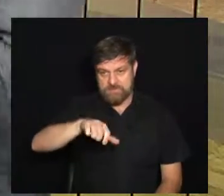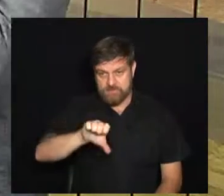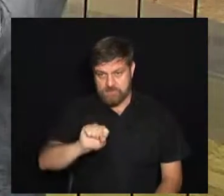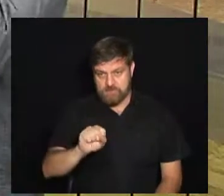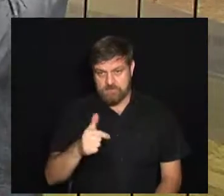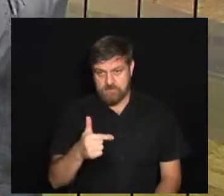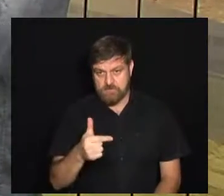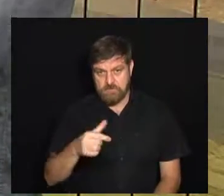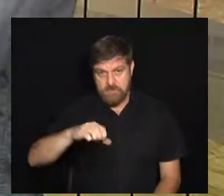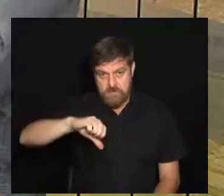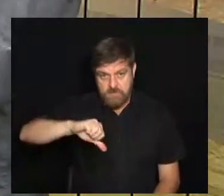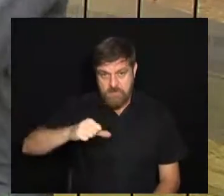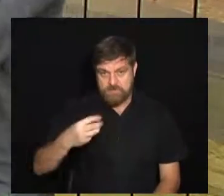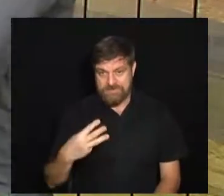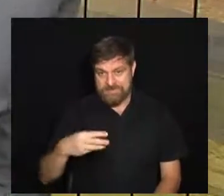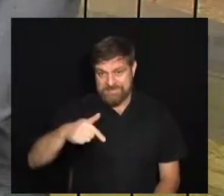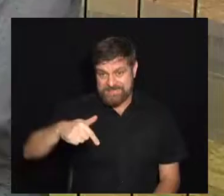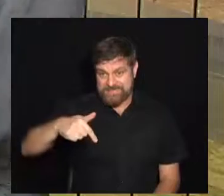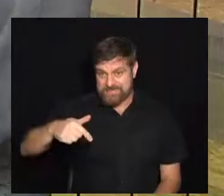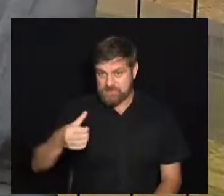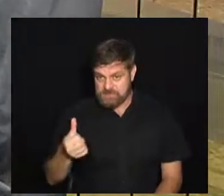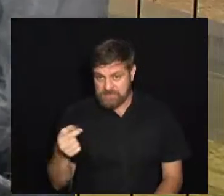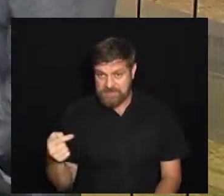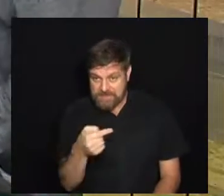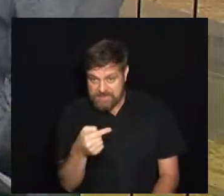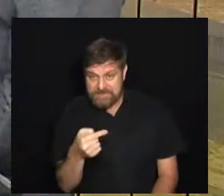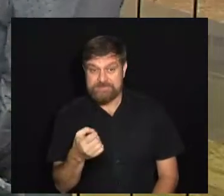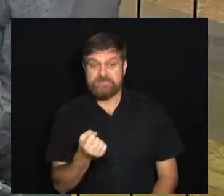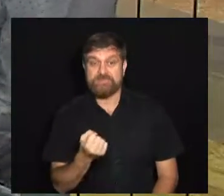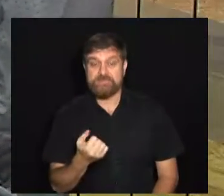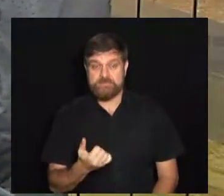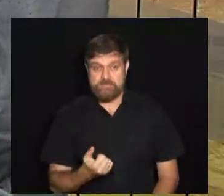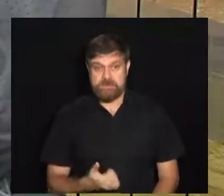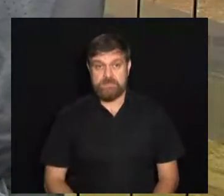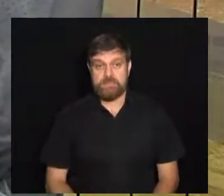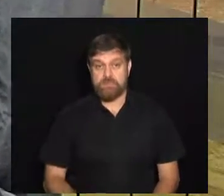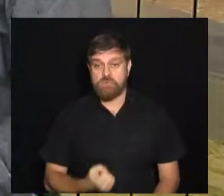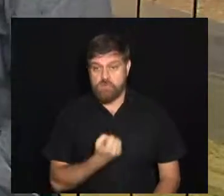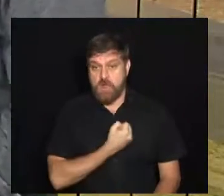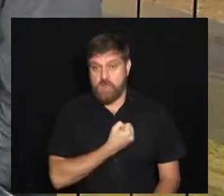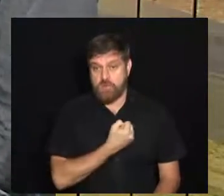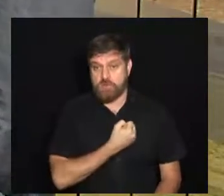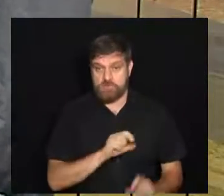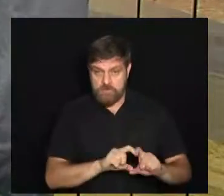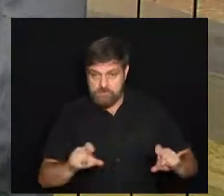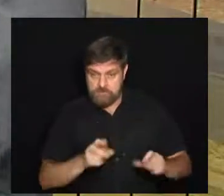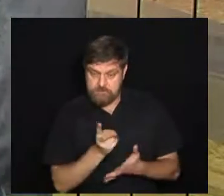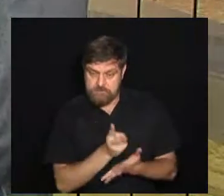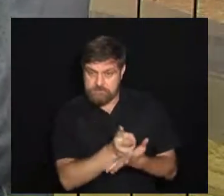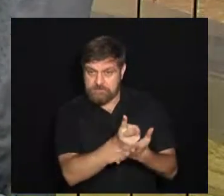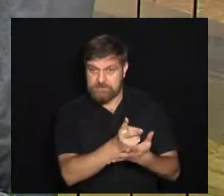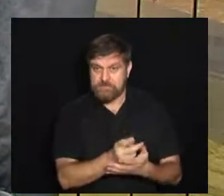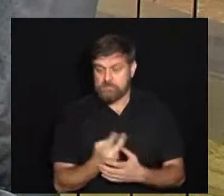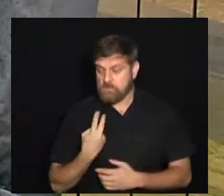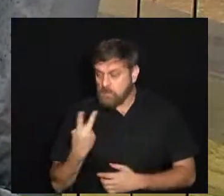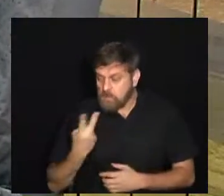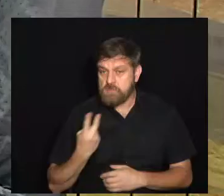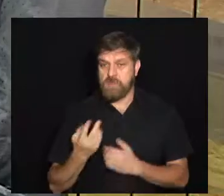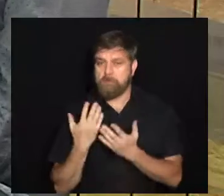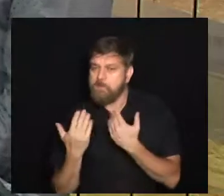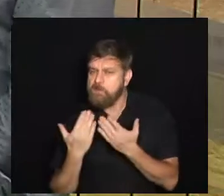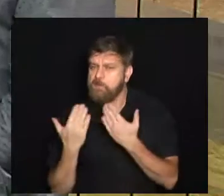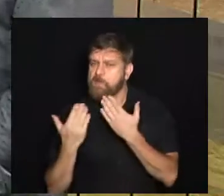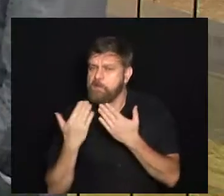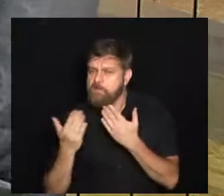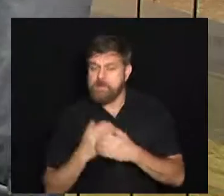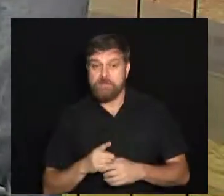78 2.937 76 este telefone vai ficar aqui na sua tela então conforme eu e o pedro todo em